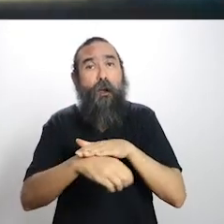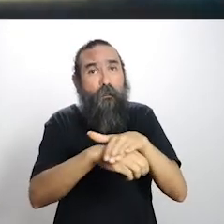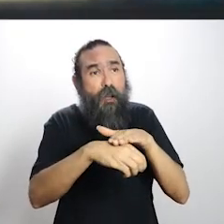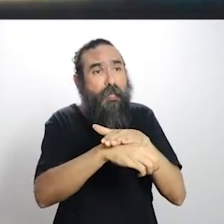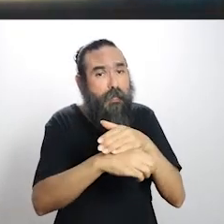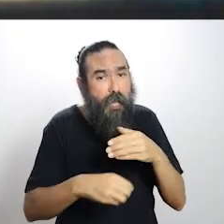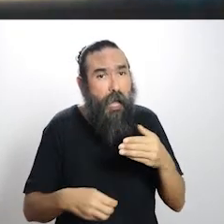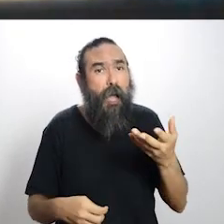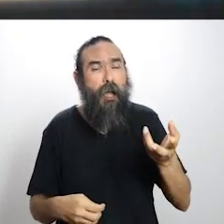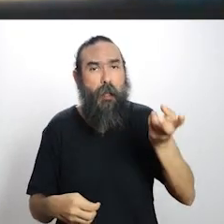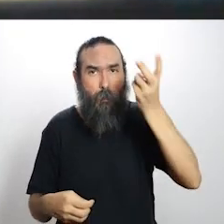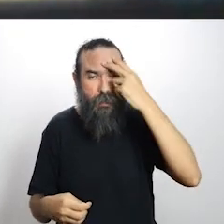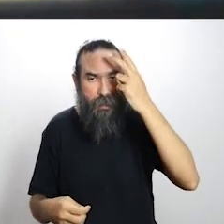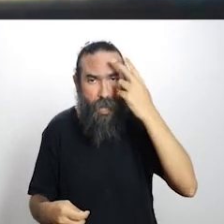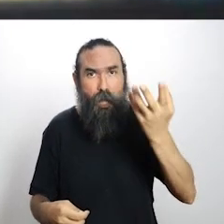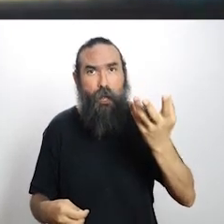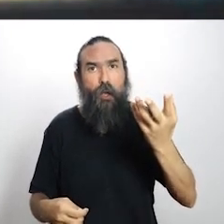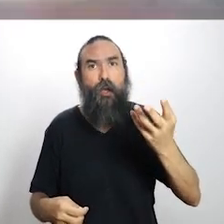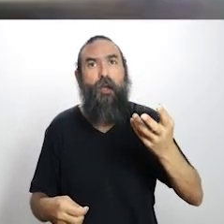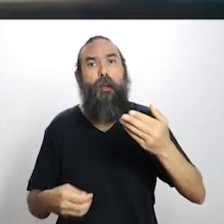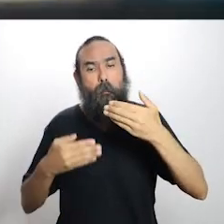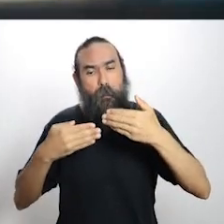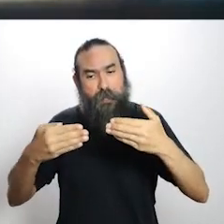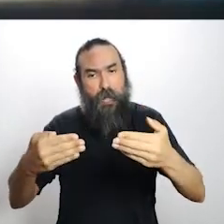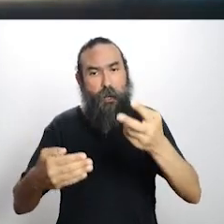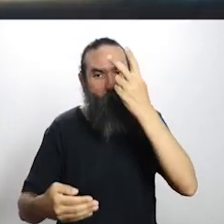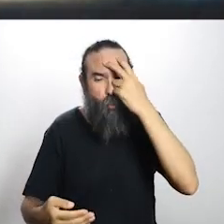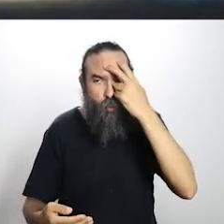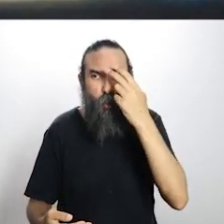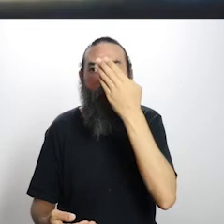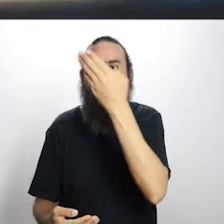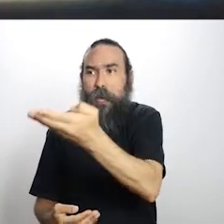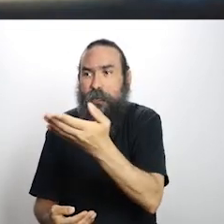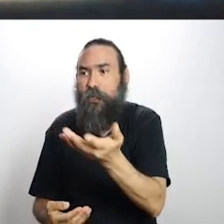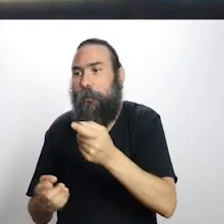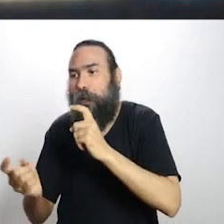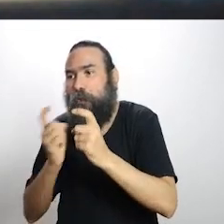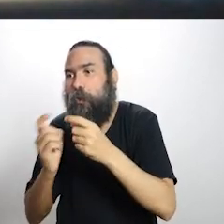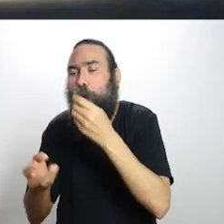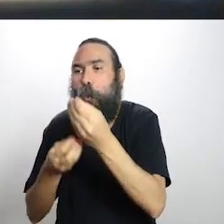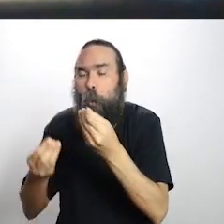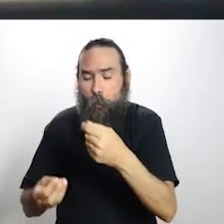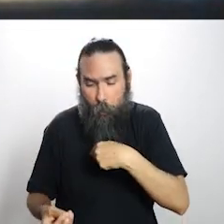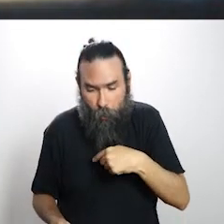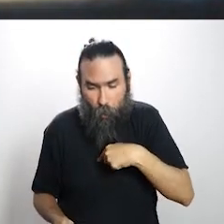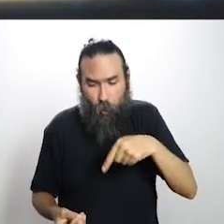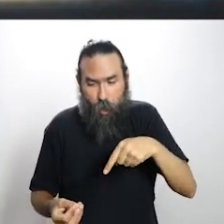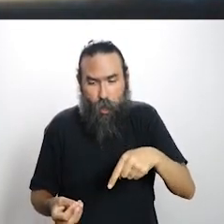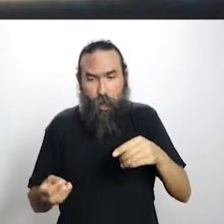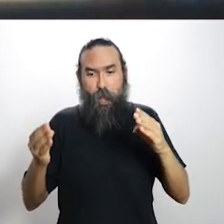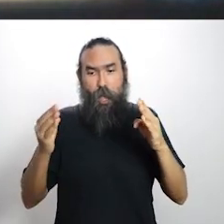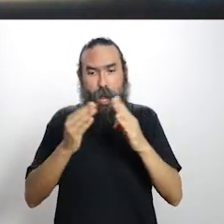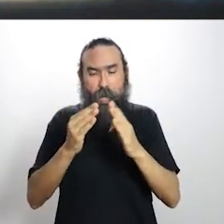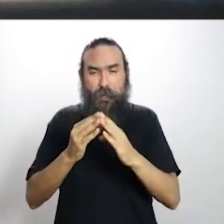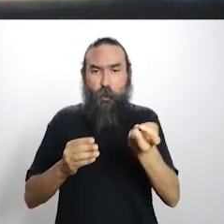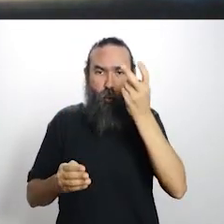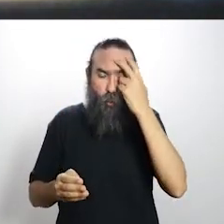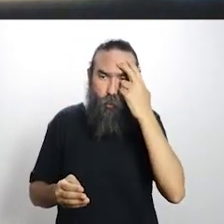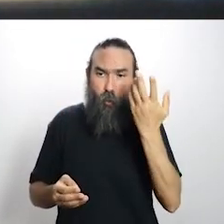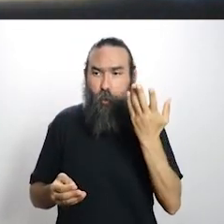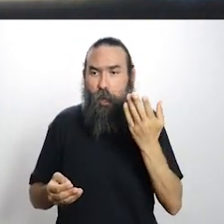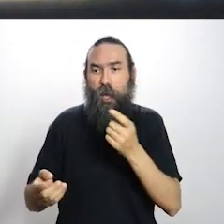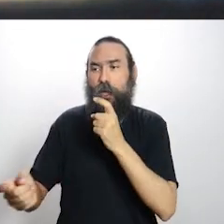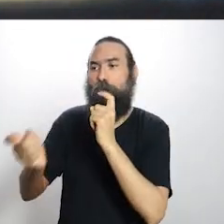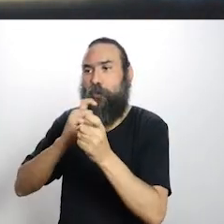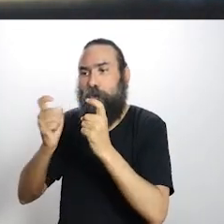pedir para o Ministério da Cultura via o sistema, por exemplo, da Lei Rouanet, se for ponto de cultura de ponto de cultura, uma prorrogação de prazos